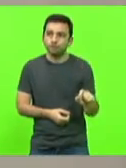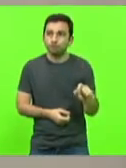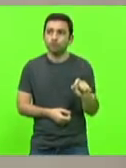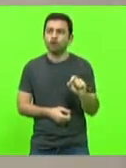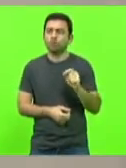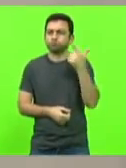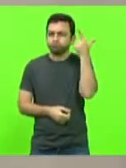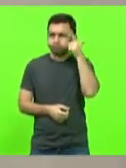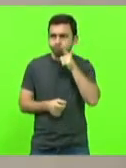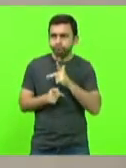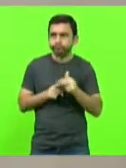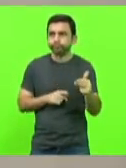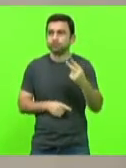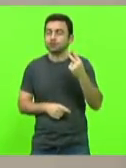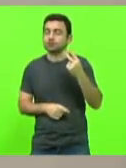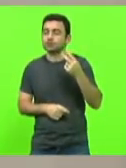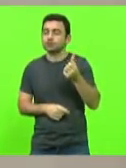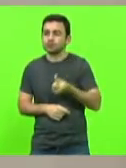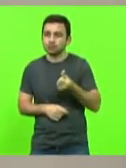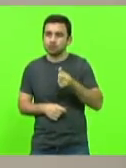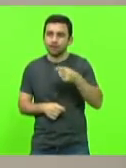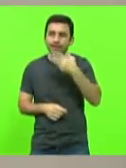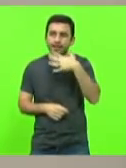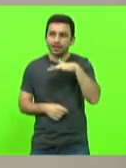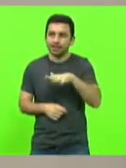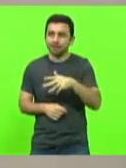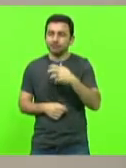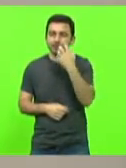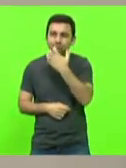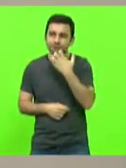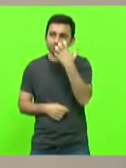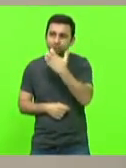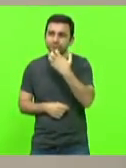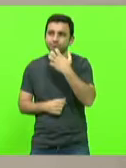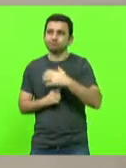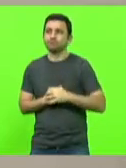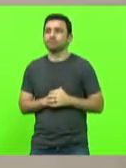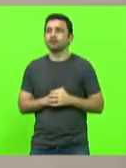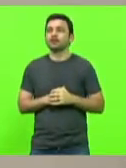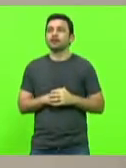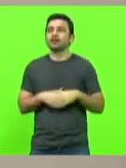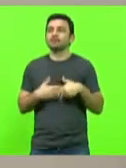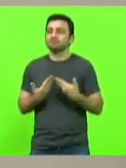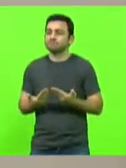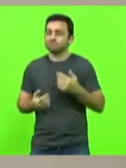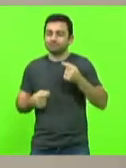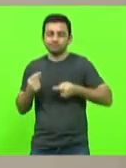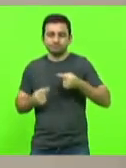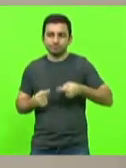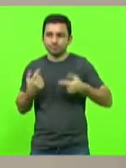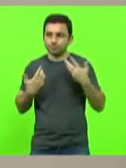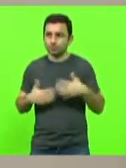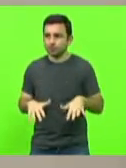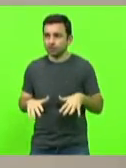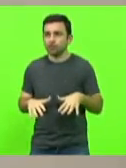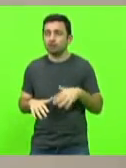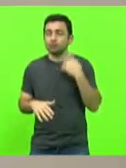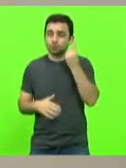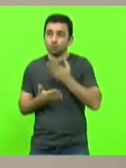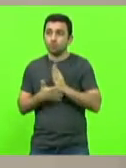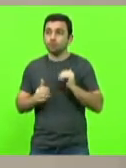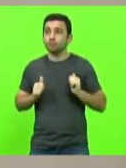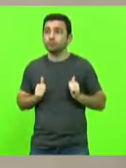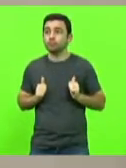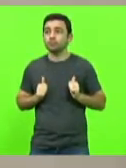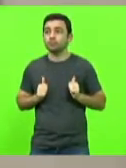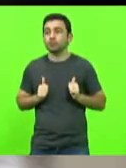sexta temporada do The Voice Kids. Em discussão. Não havendo quem queira discutir, em votação. Deputados que aprovam, permaneçam como se